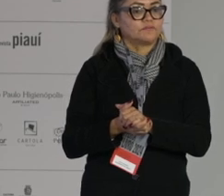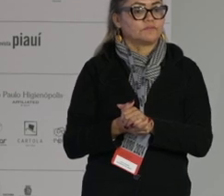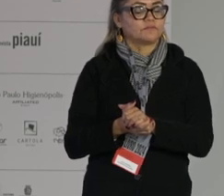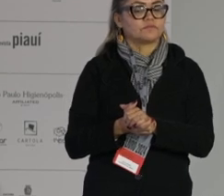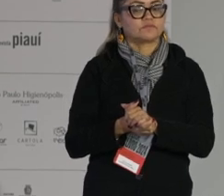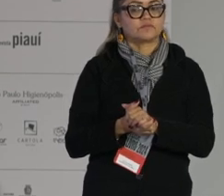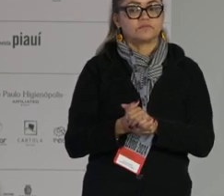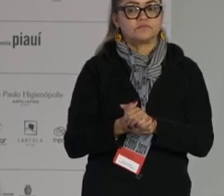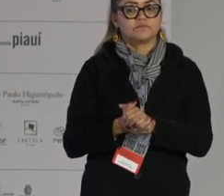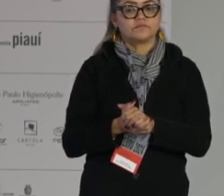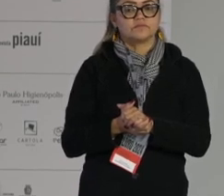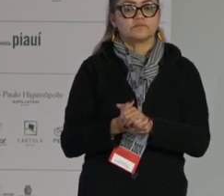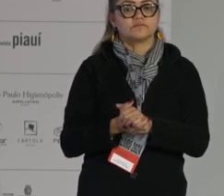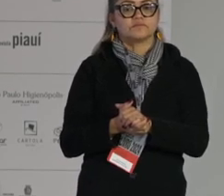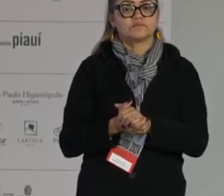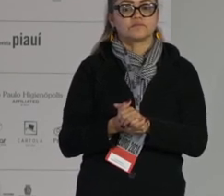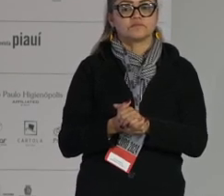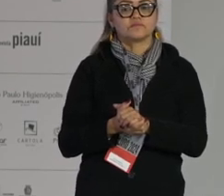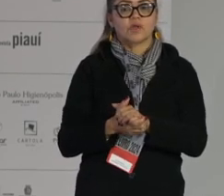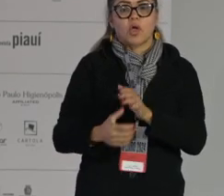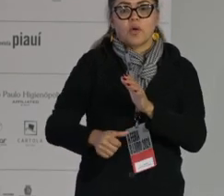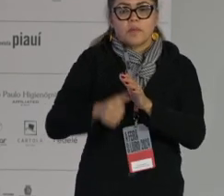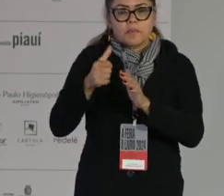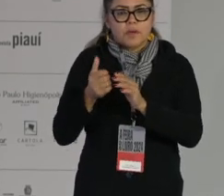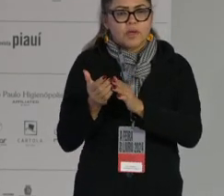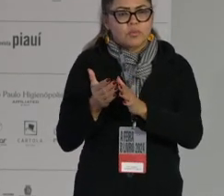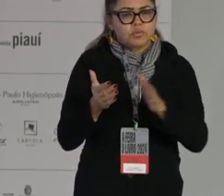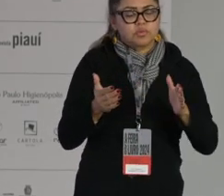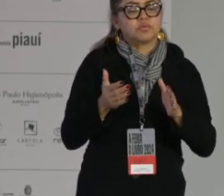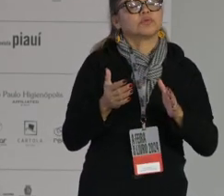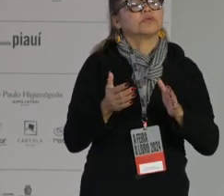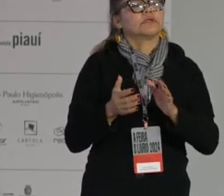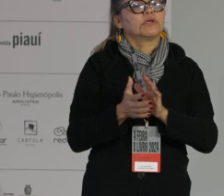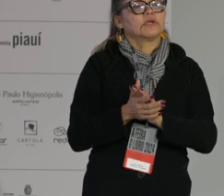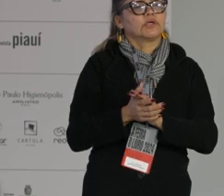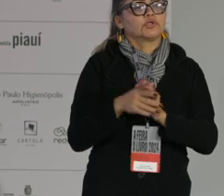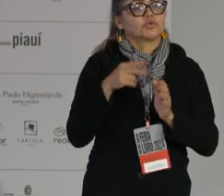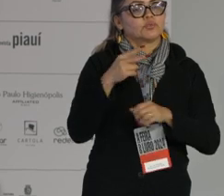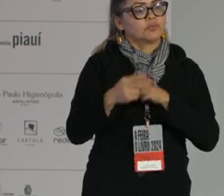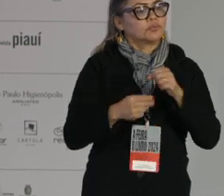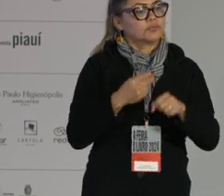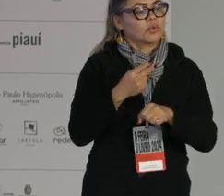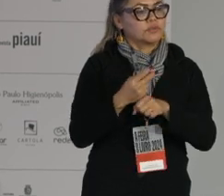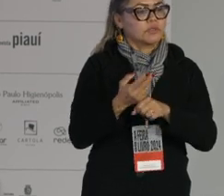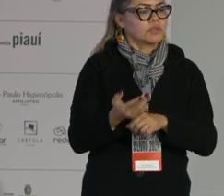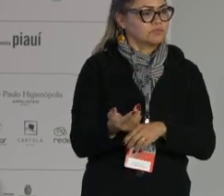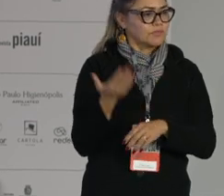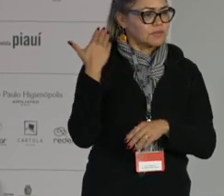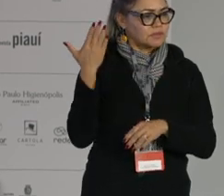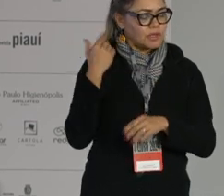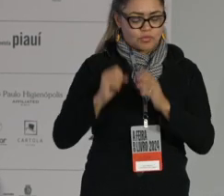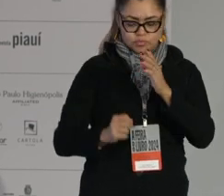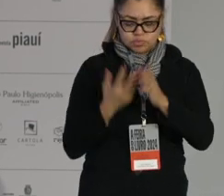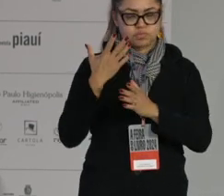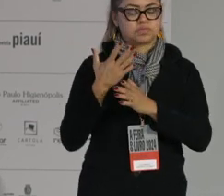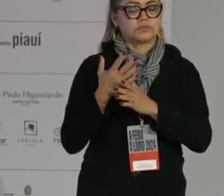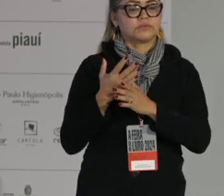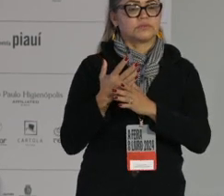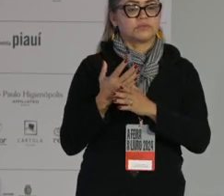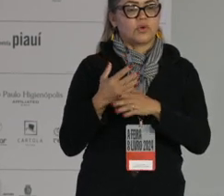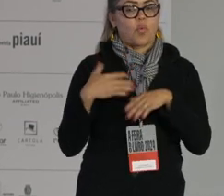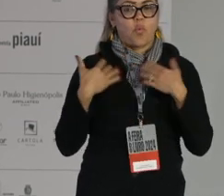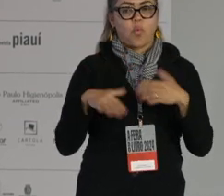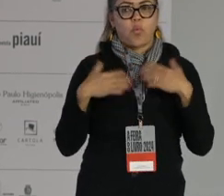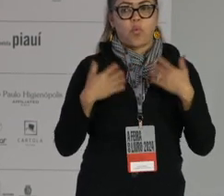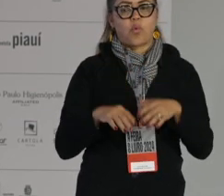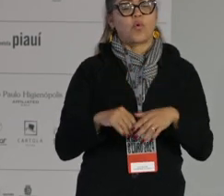Assim, naqueles primeiros anos do ChatGPT, né, assim, há uns 2 anos atrás, assim, quando surgiu e ficou aquele furor, assim,